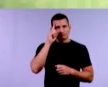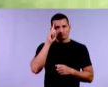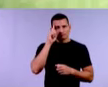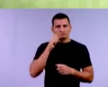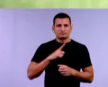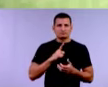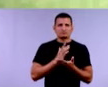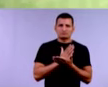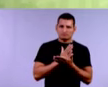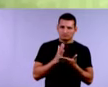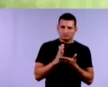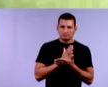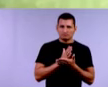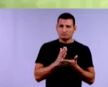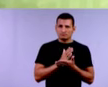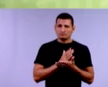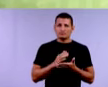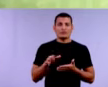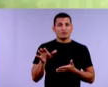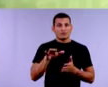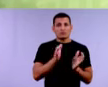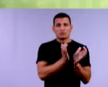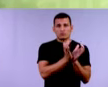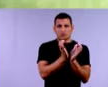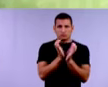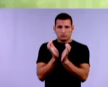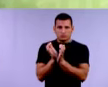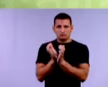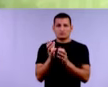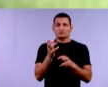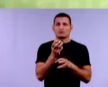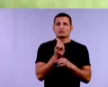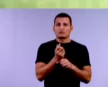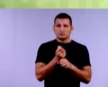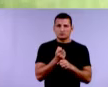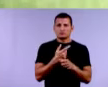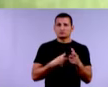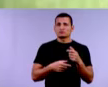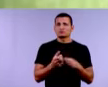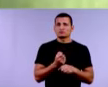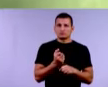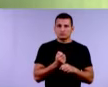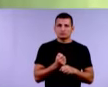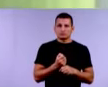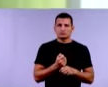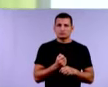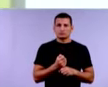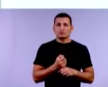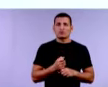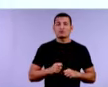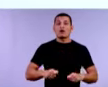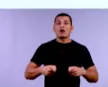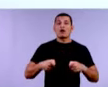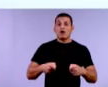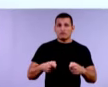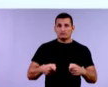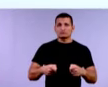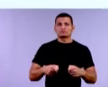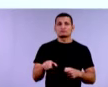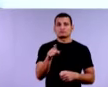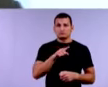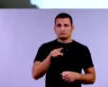algumas coisas dessas modalidades administrativas que nós gostaríamos de reforçar com vocês.